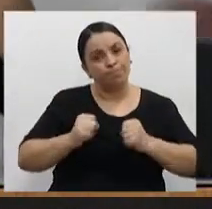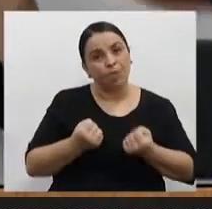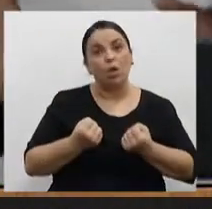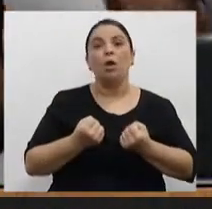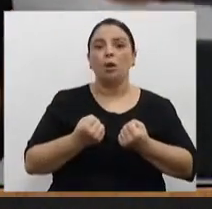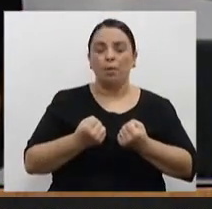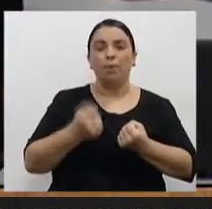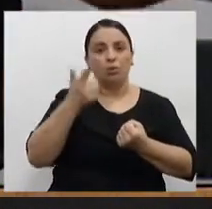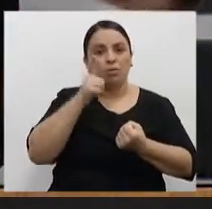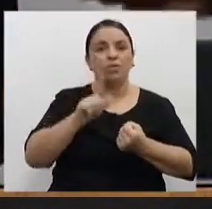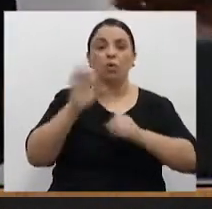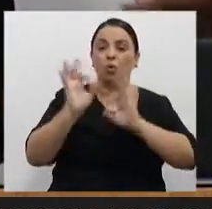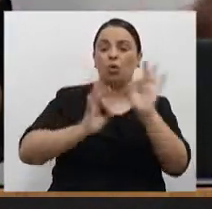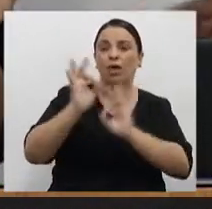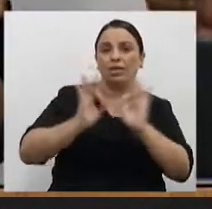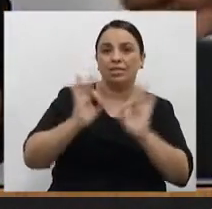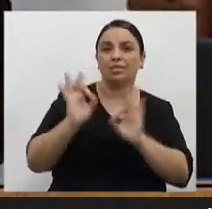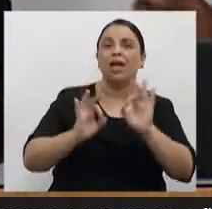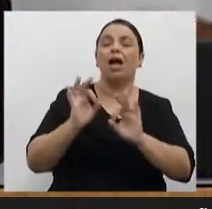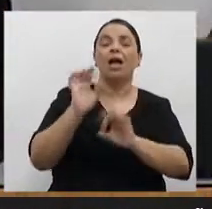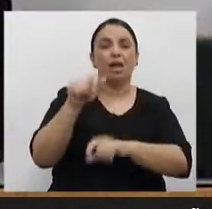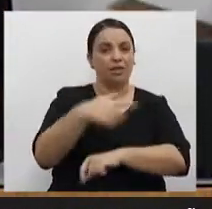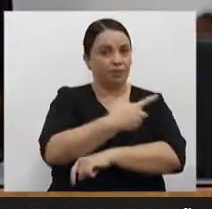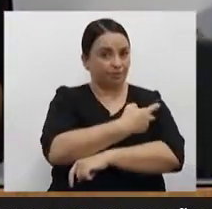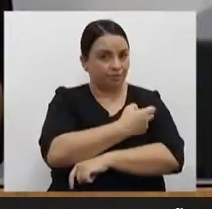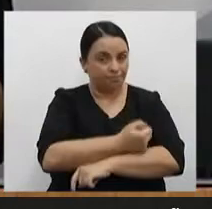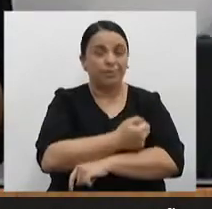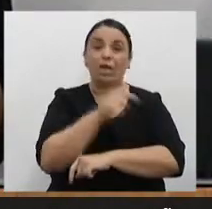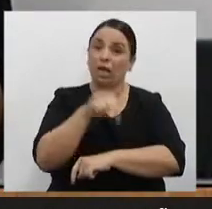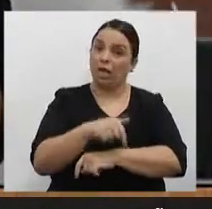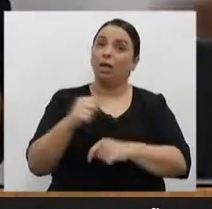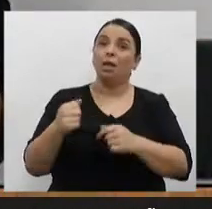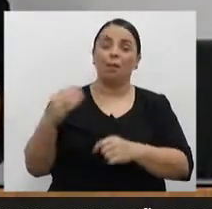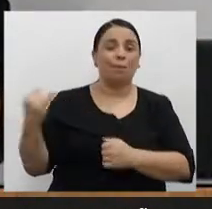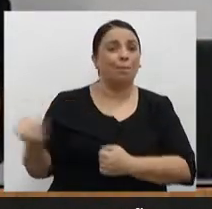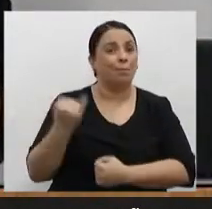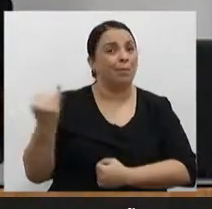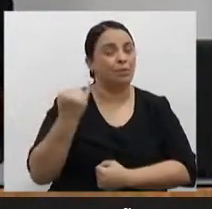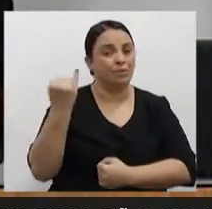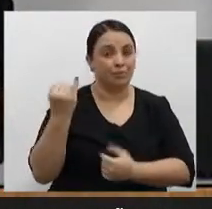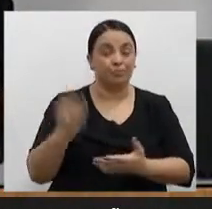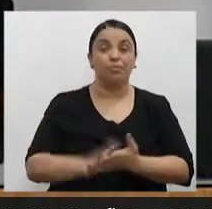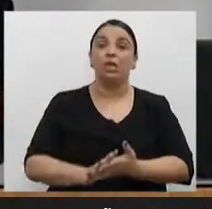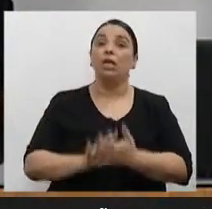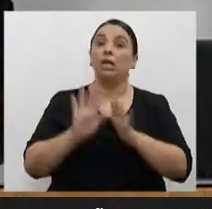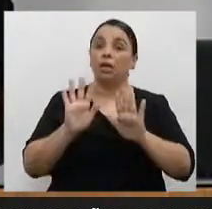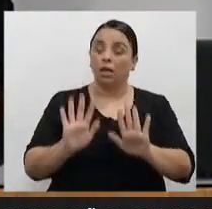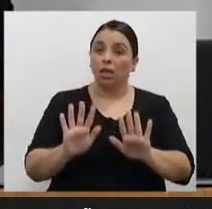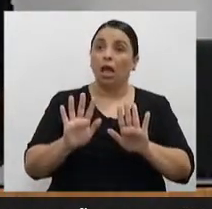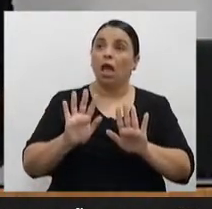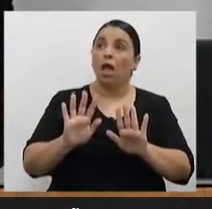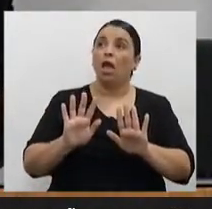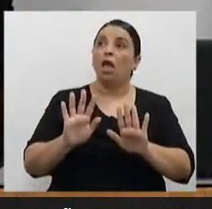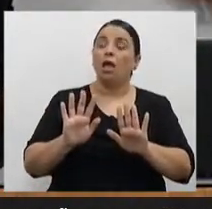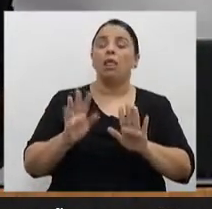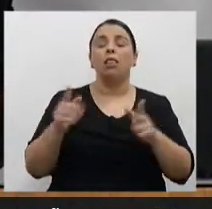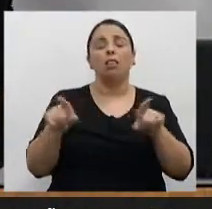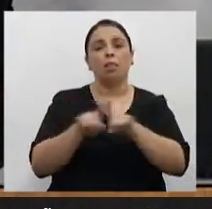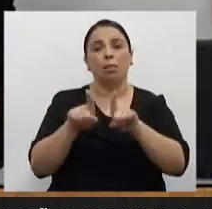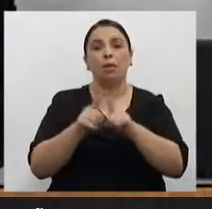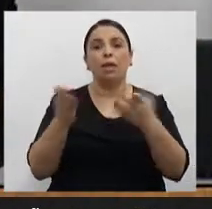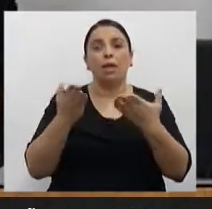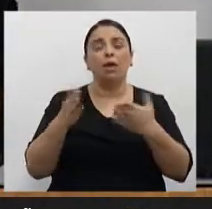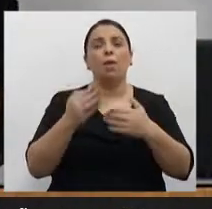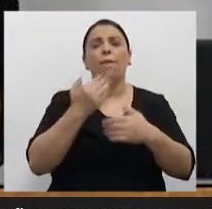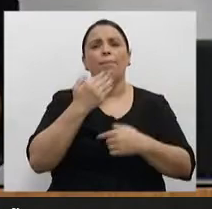essa vacinação, que ela é fundamental. Antes de passar, então, a palavra aqui para o deputado vice-presidente, eu quero pedir 1 minuto